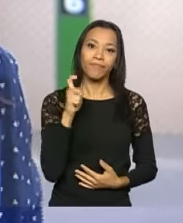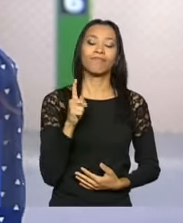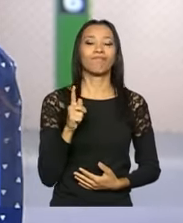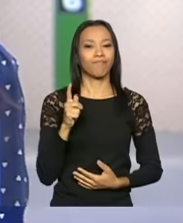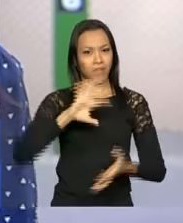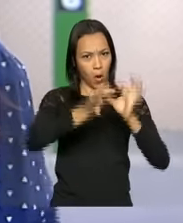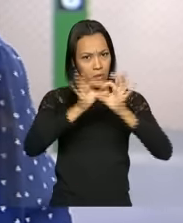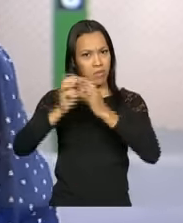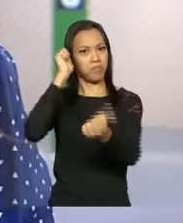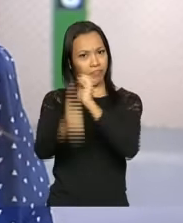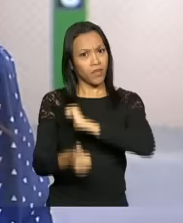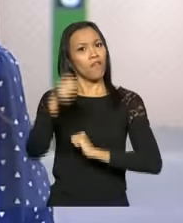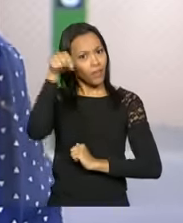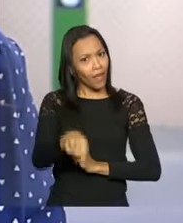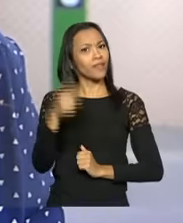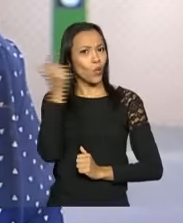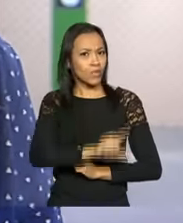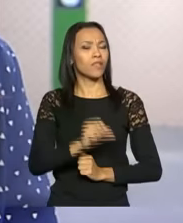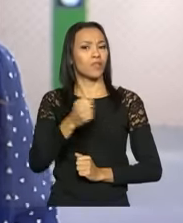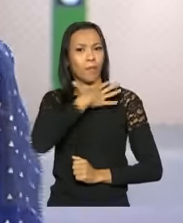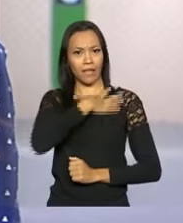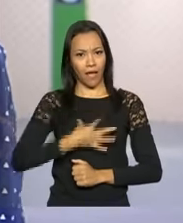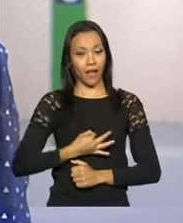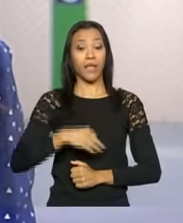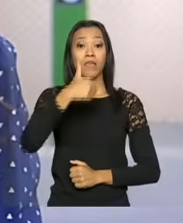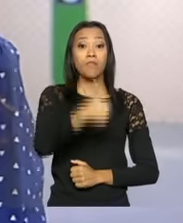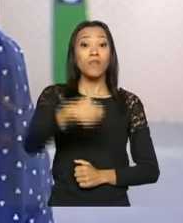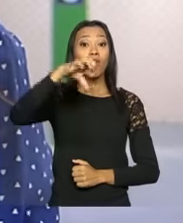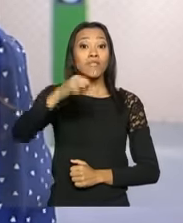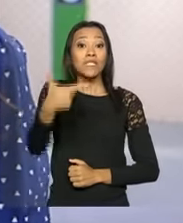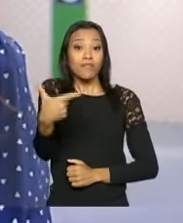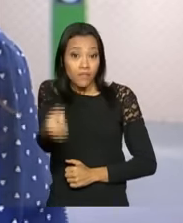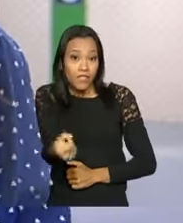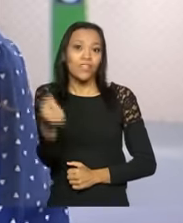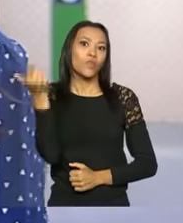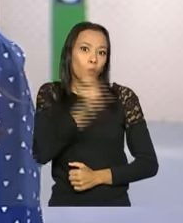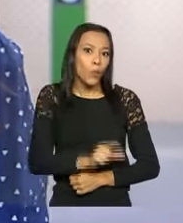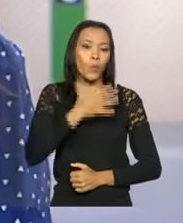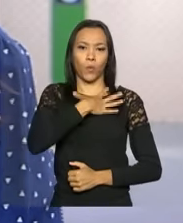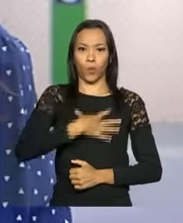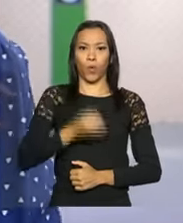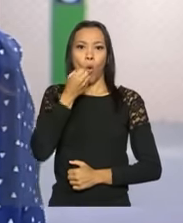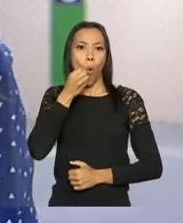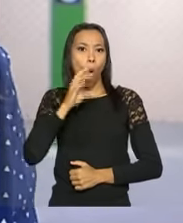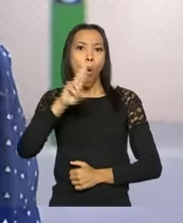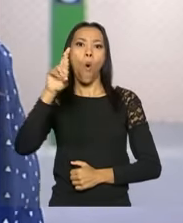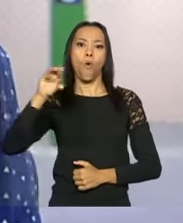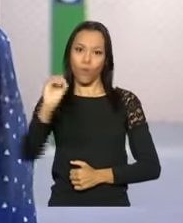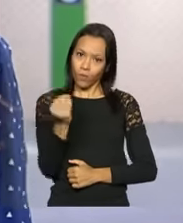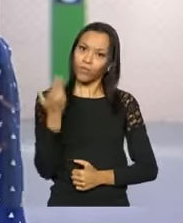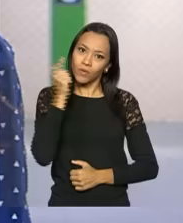ganhou em uma olimpíada foi nesta idade na Antuérpia em 1920 e foi uma medalha de ouro do Atleta Guilherme